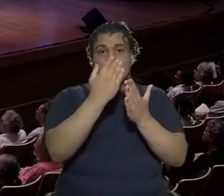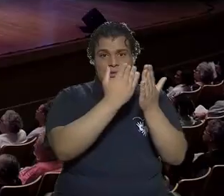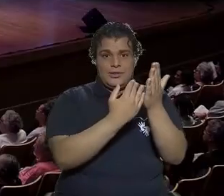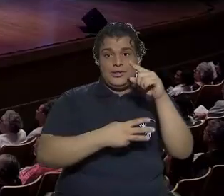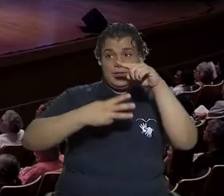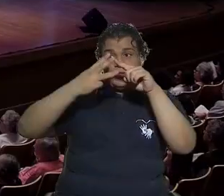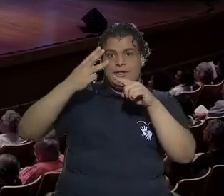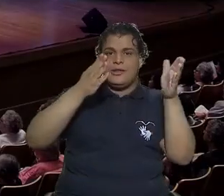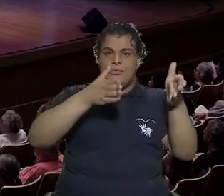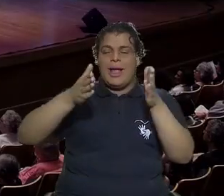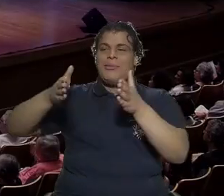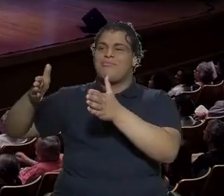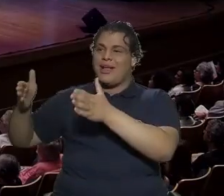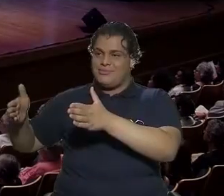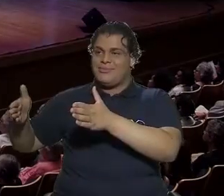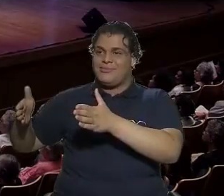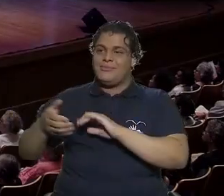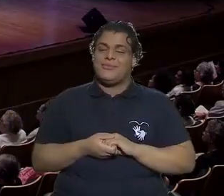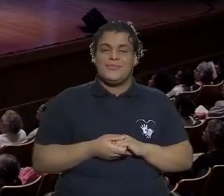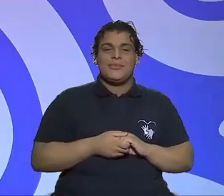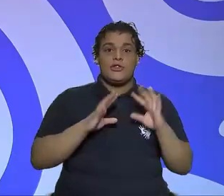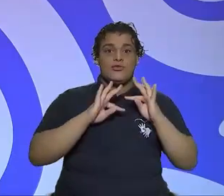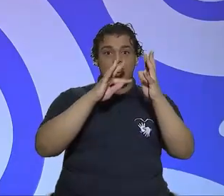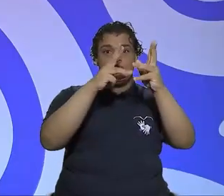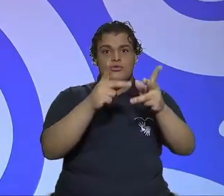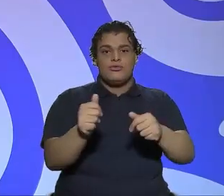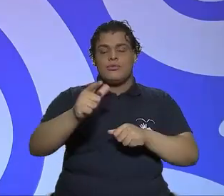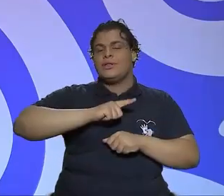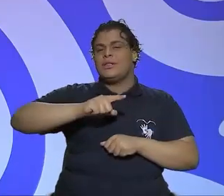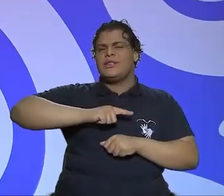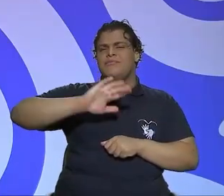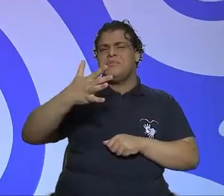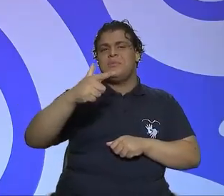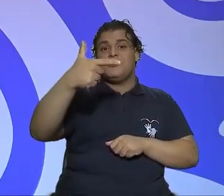3 categorias. No total, foram envolvidos na premiação cerca de